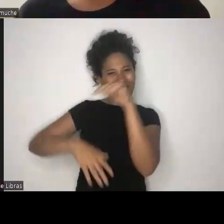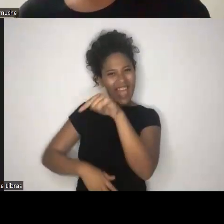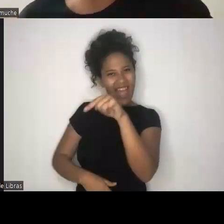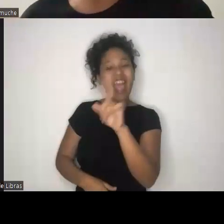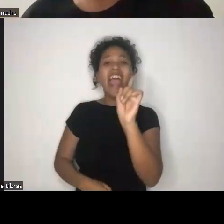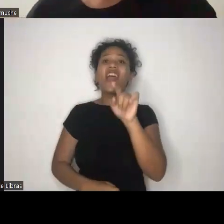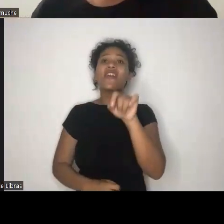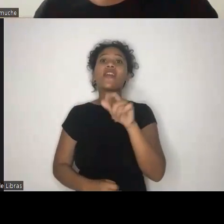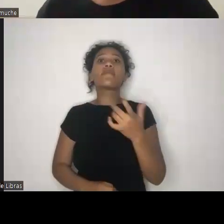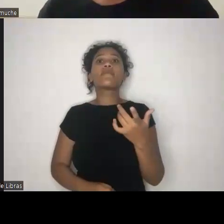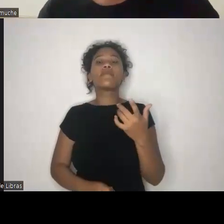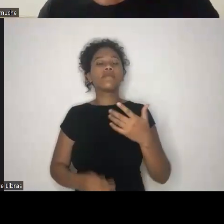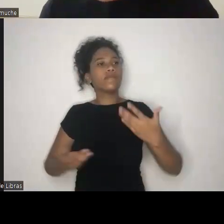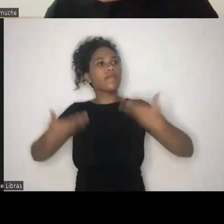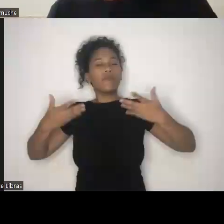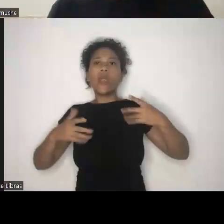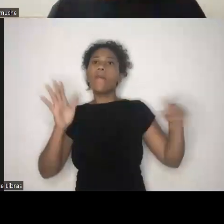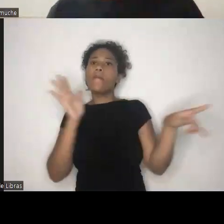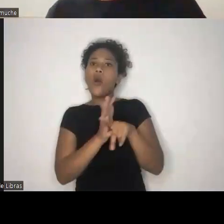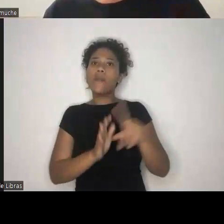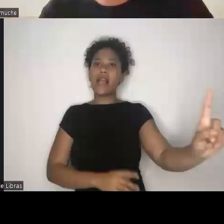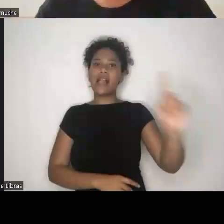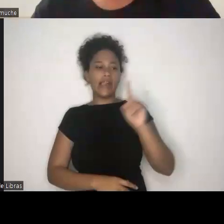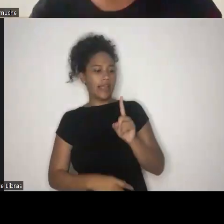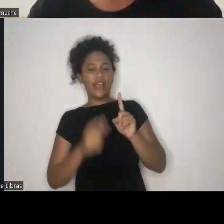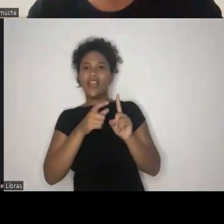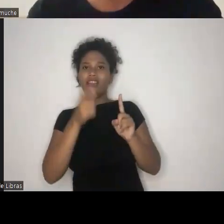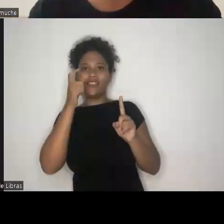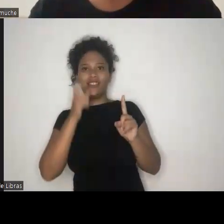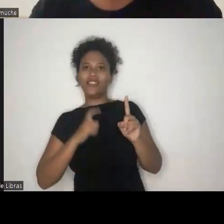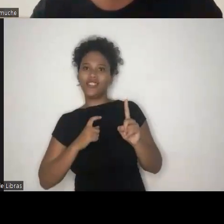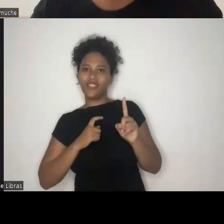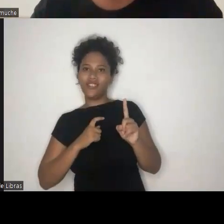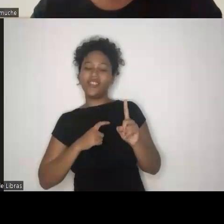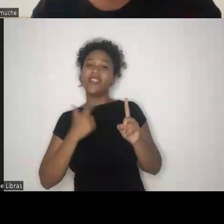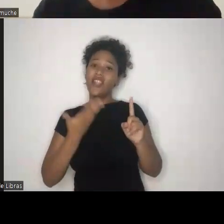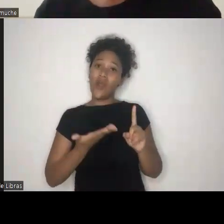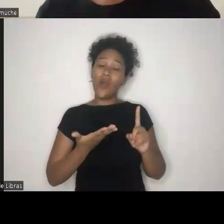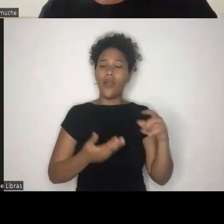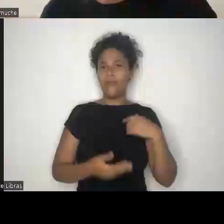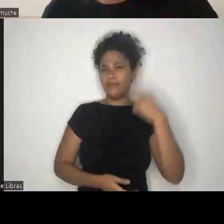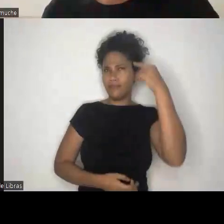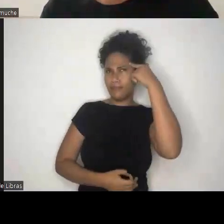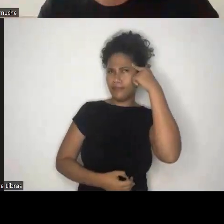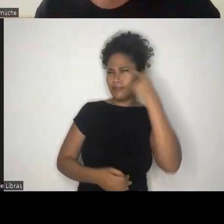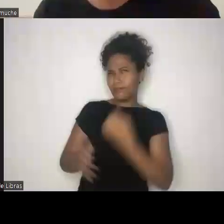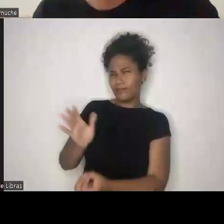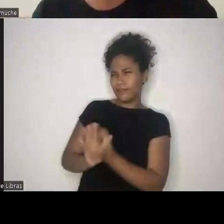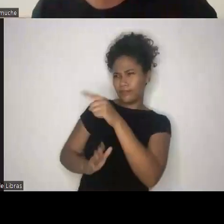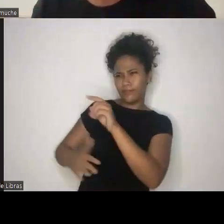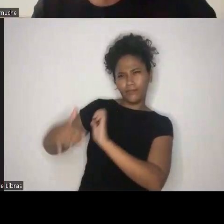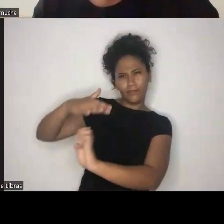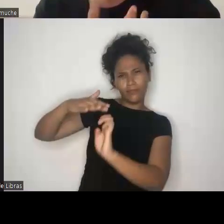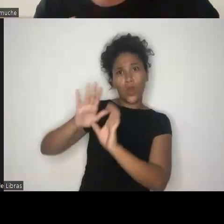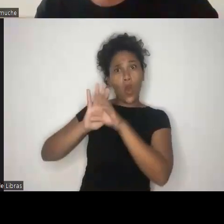inspiracional do então eu comecei a entender que essa questão de criar para marcas de uma maneira com